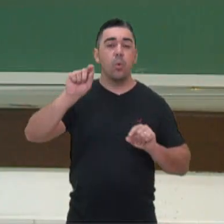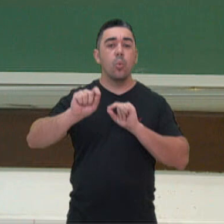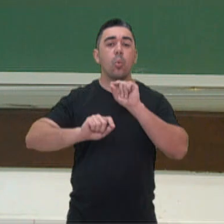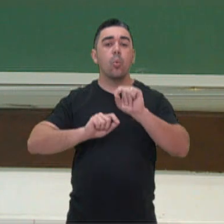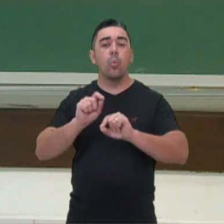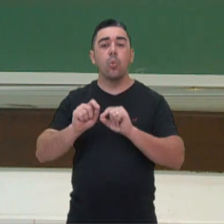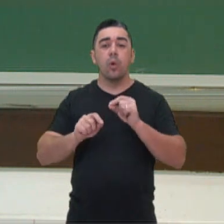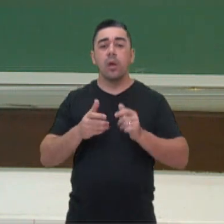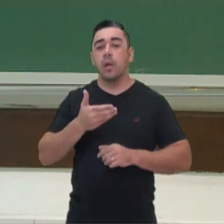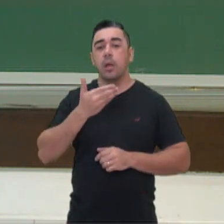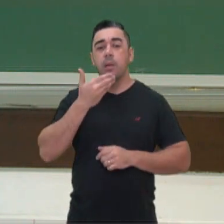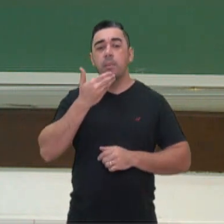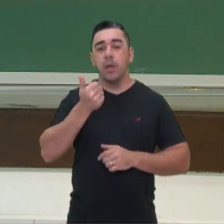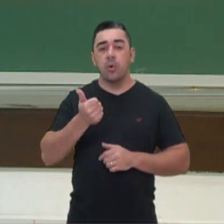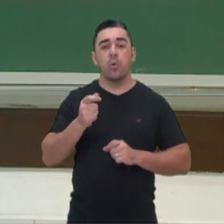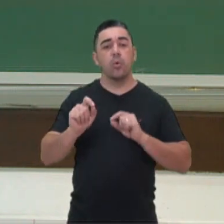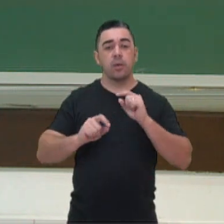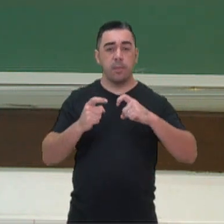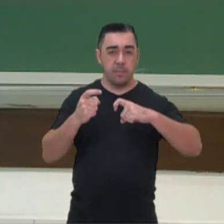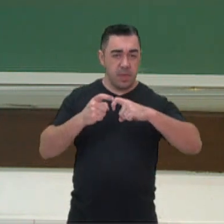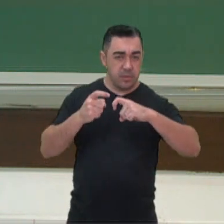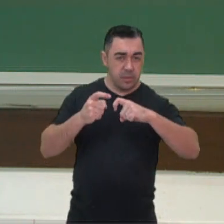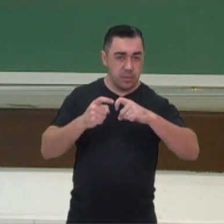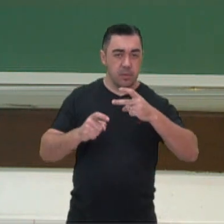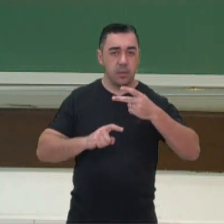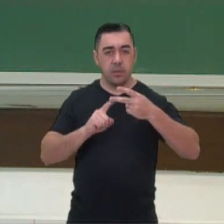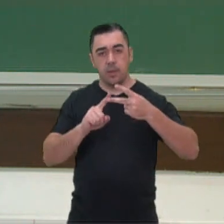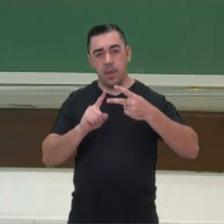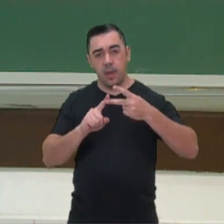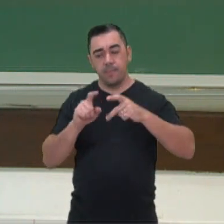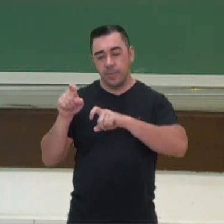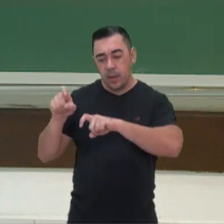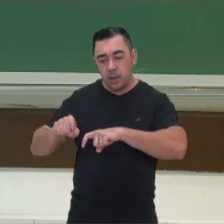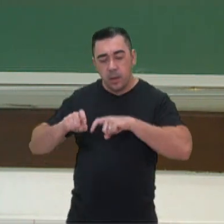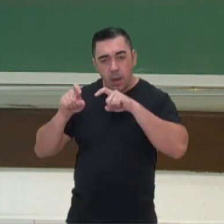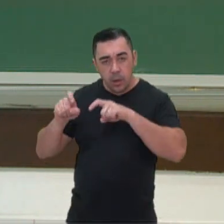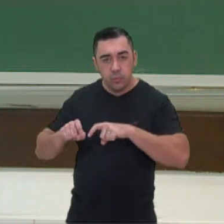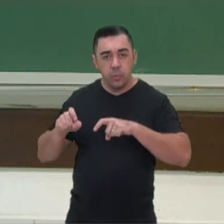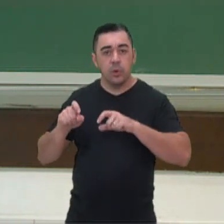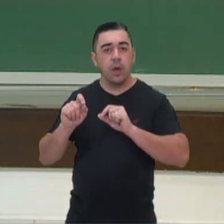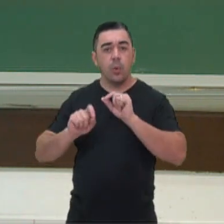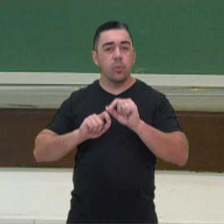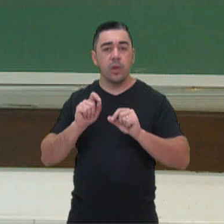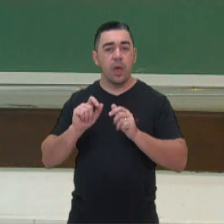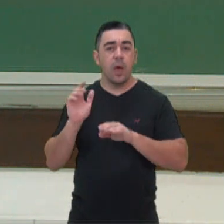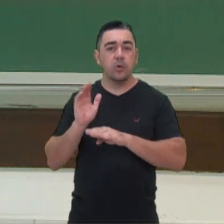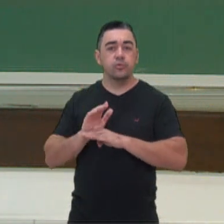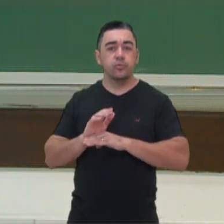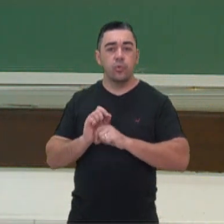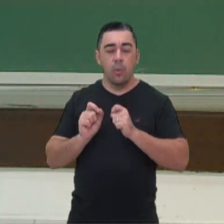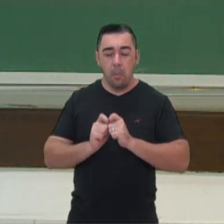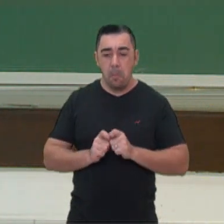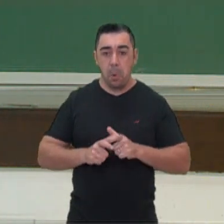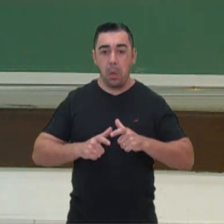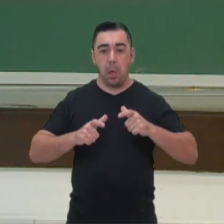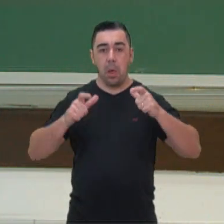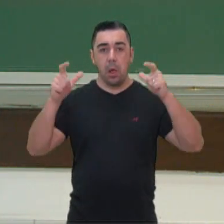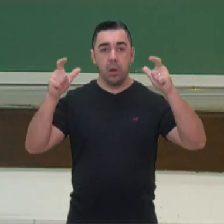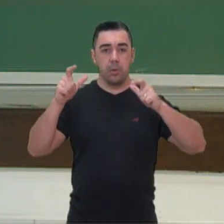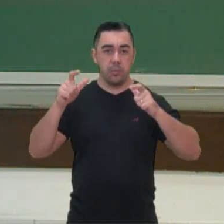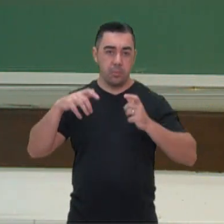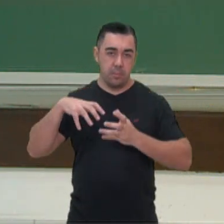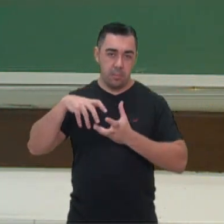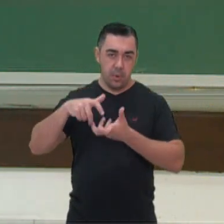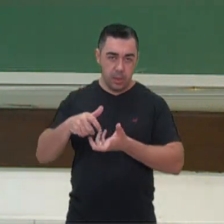avanços, medicina, agricultura, ajudou muito na explosão demográfica que o planeta